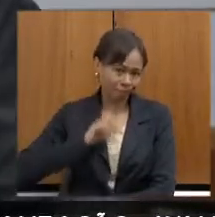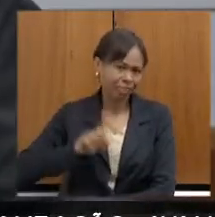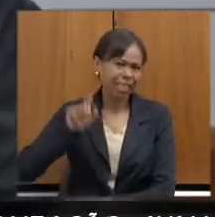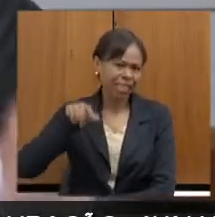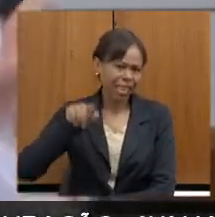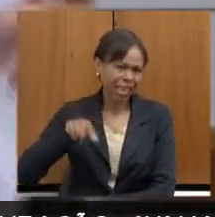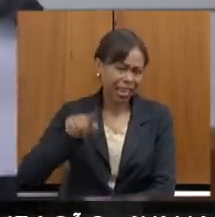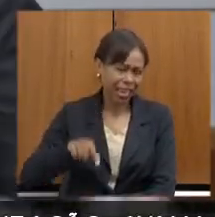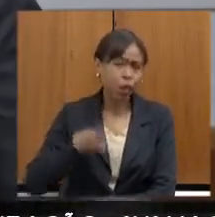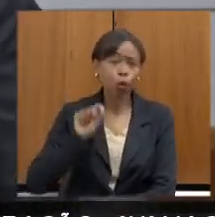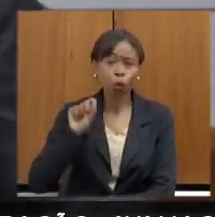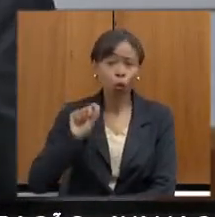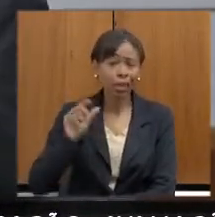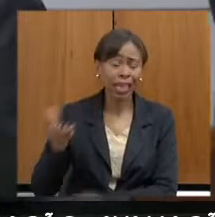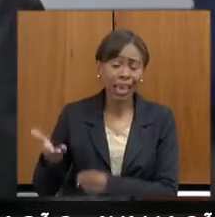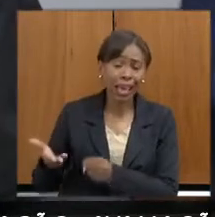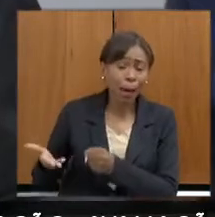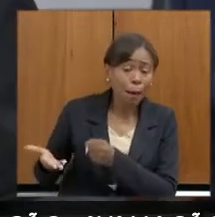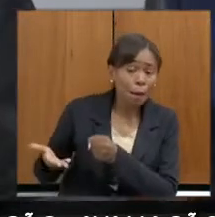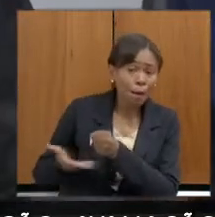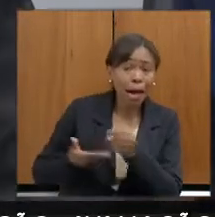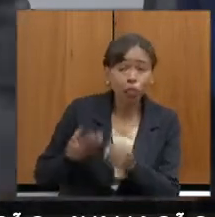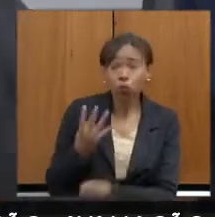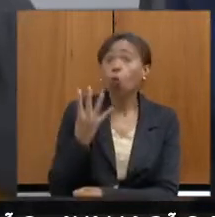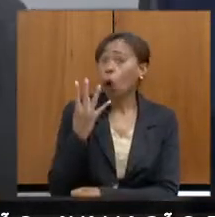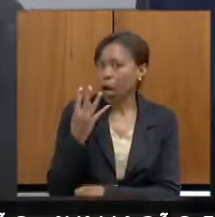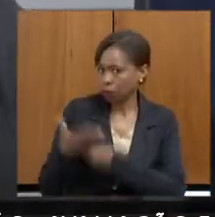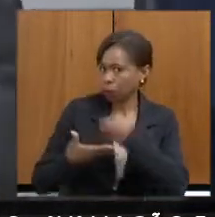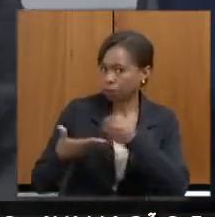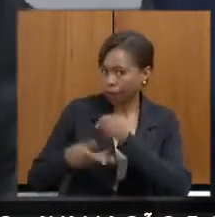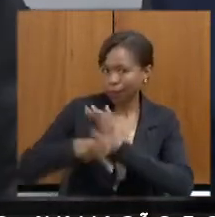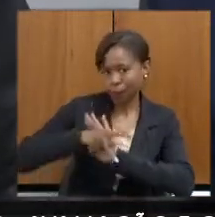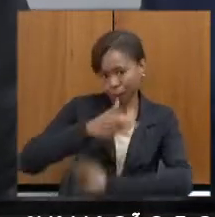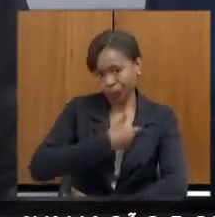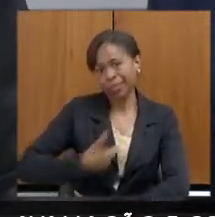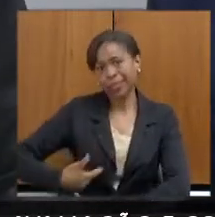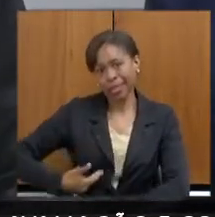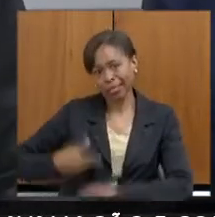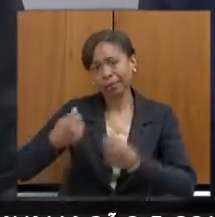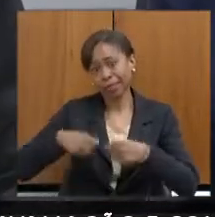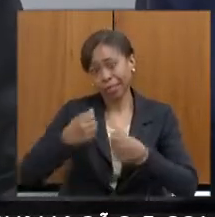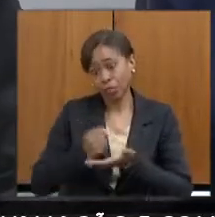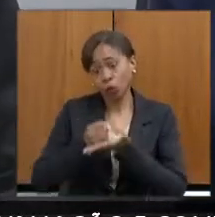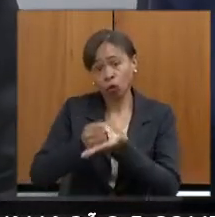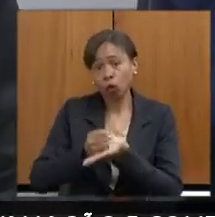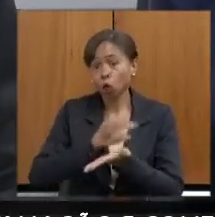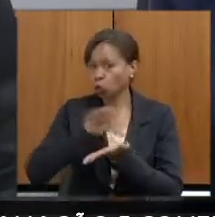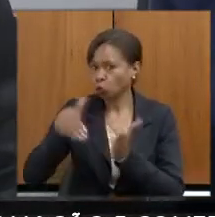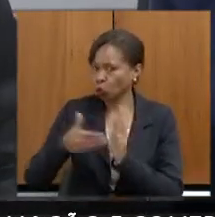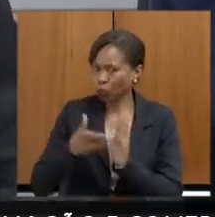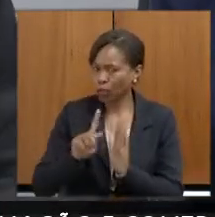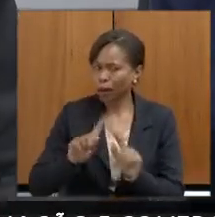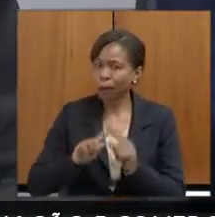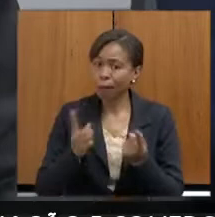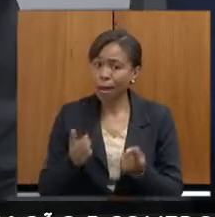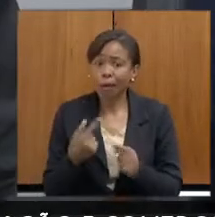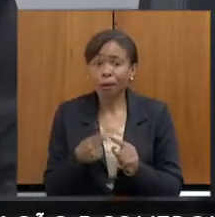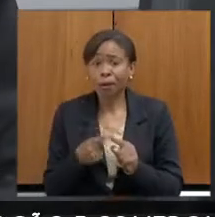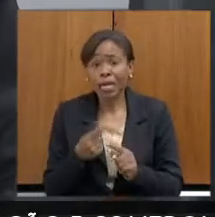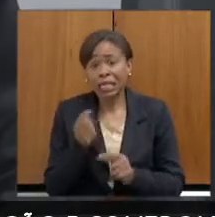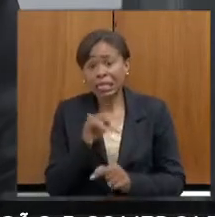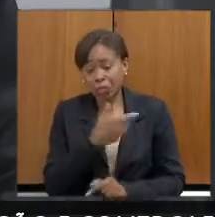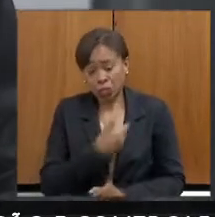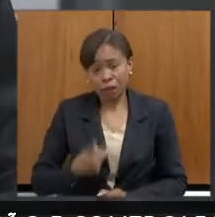dos Quatro Pilares que o estado deve prever né a gente não entende que o estado deve prover tudo que aquele que diz que quer